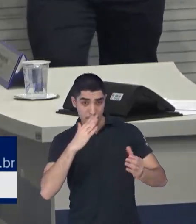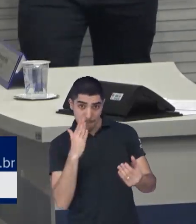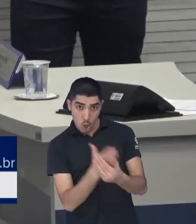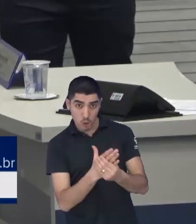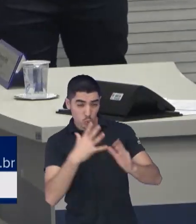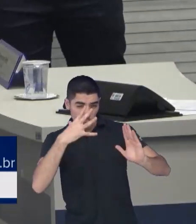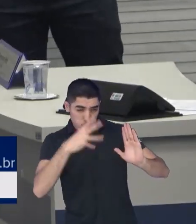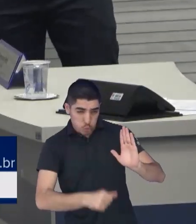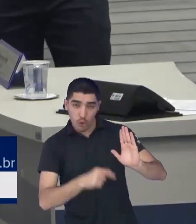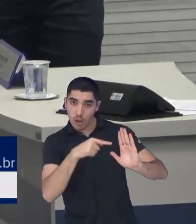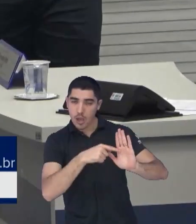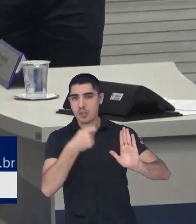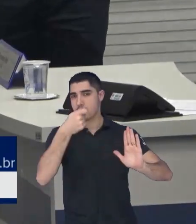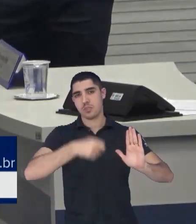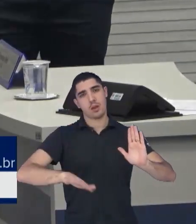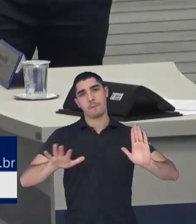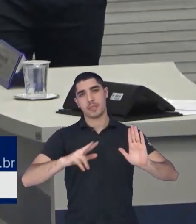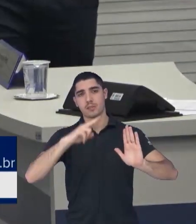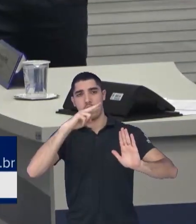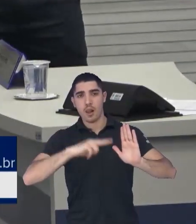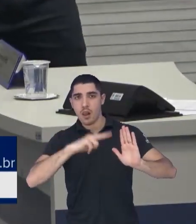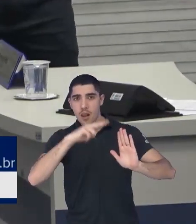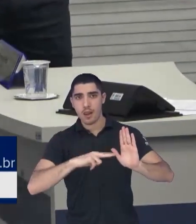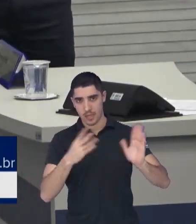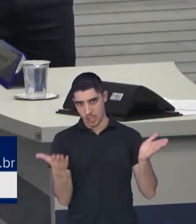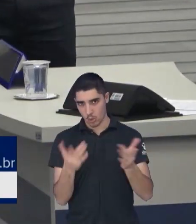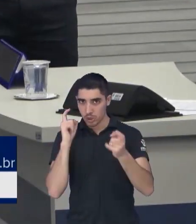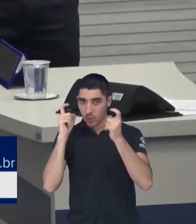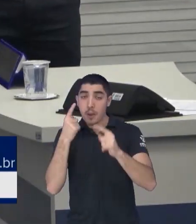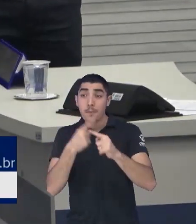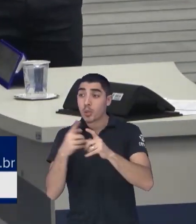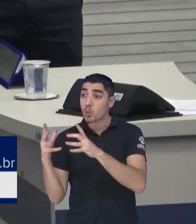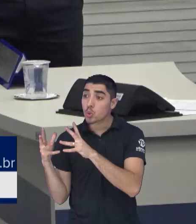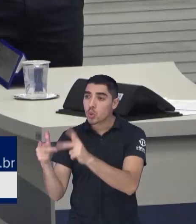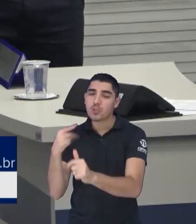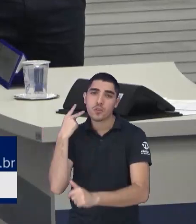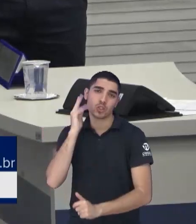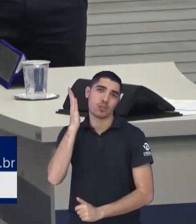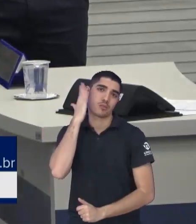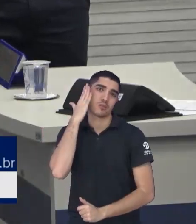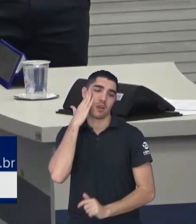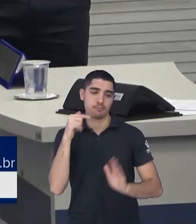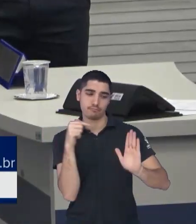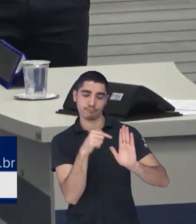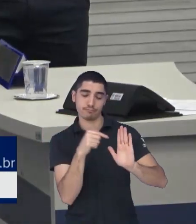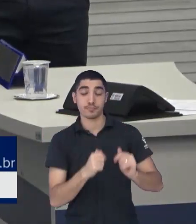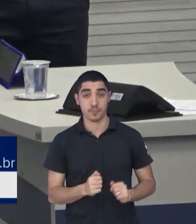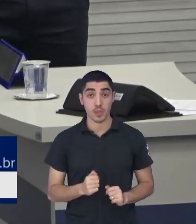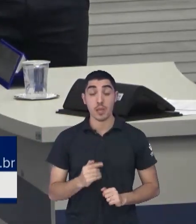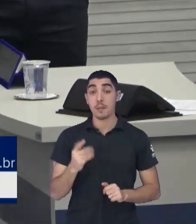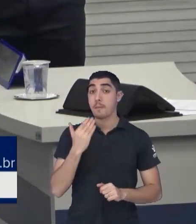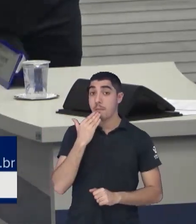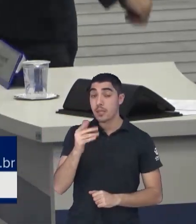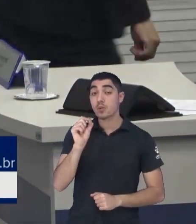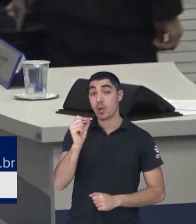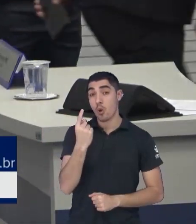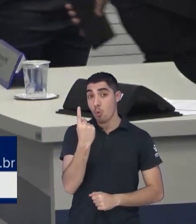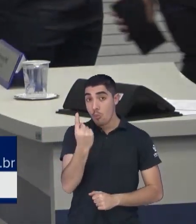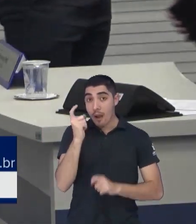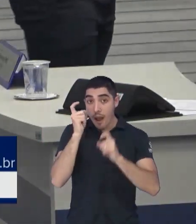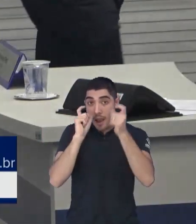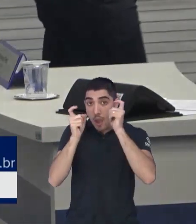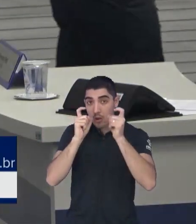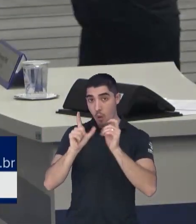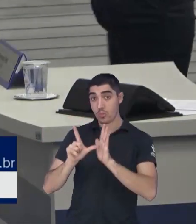processos da pauta, por serem de conhecimento de todos os vereadores. Solicito adiamento por uma sessão